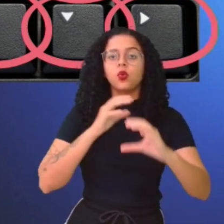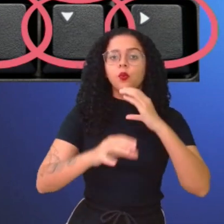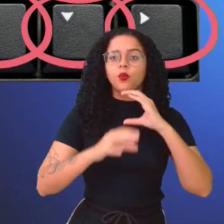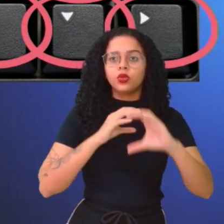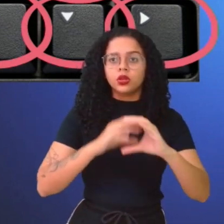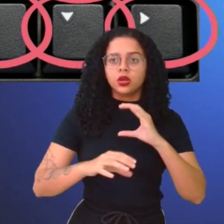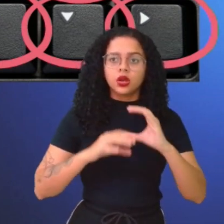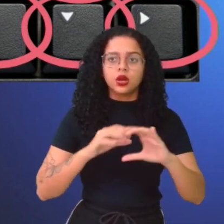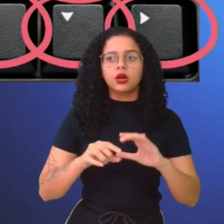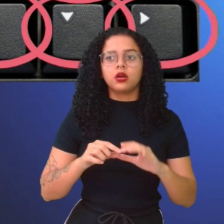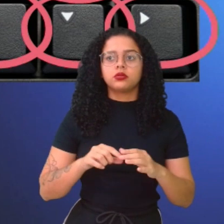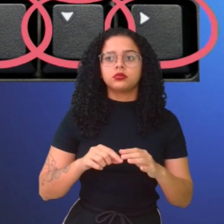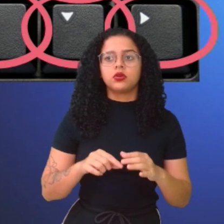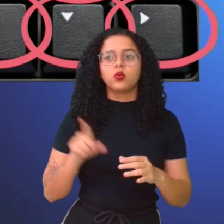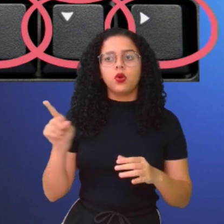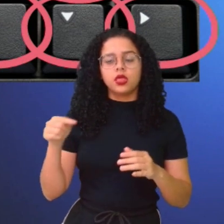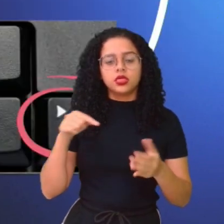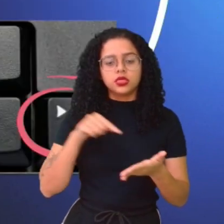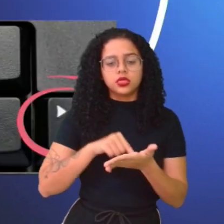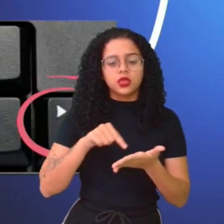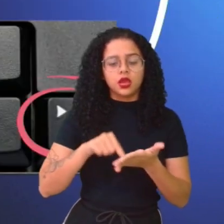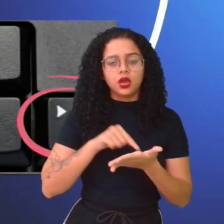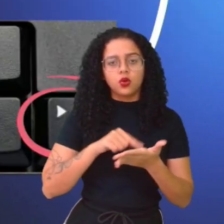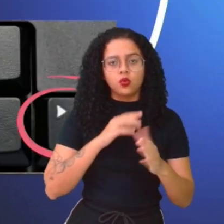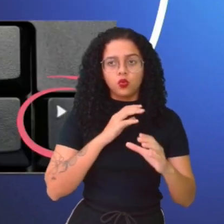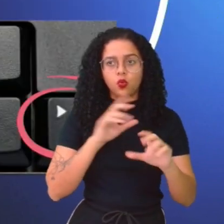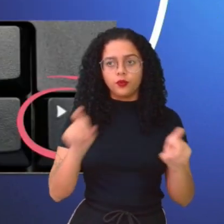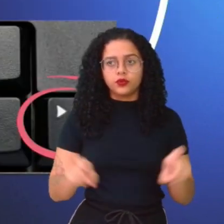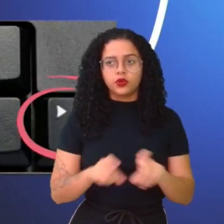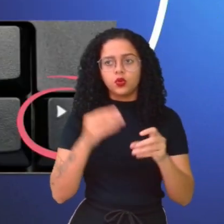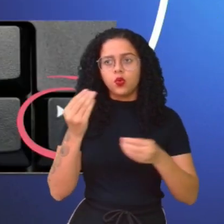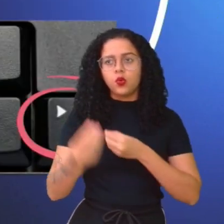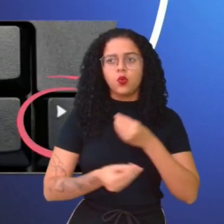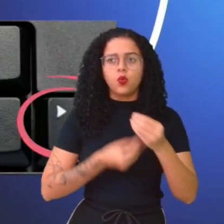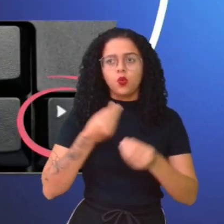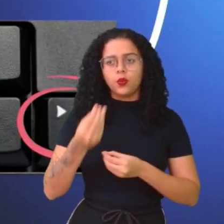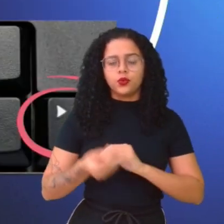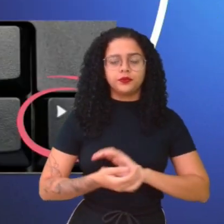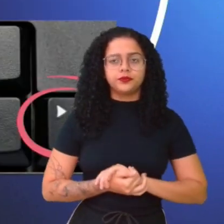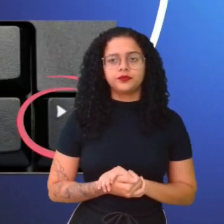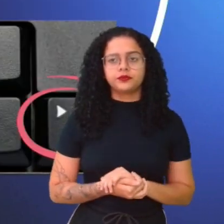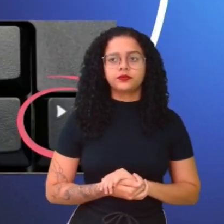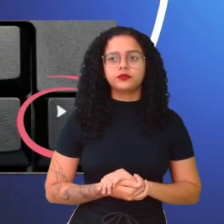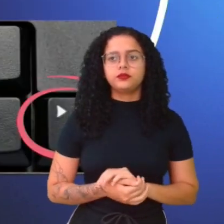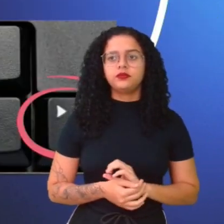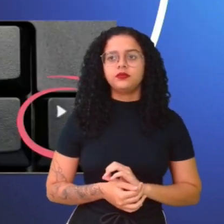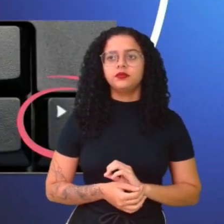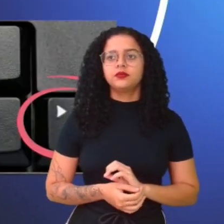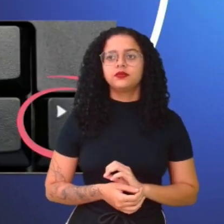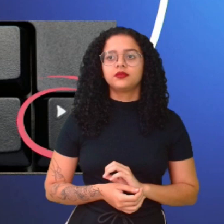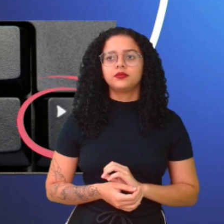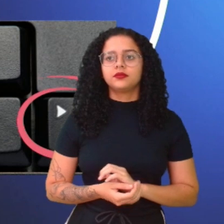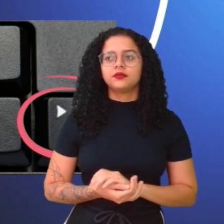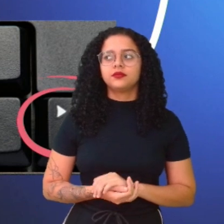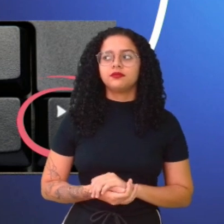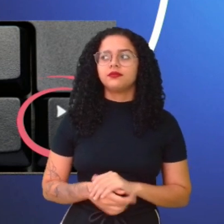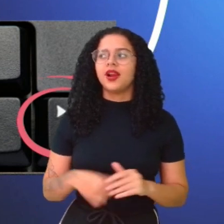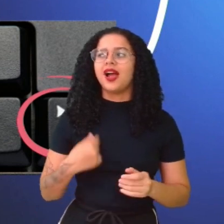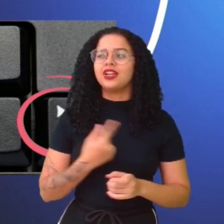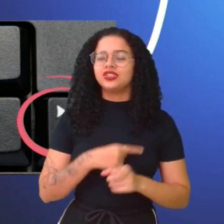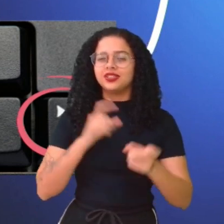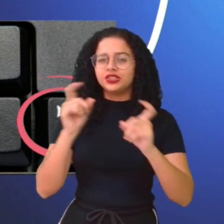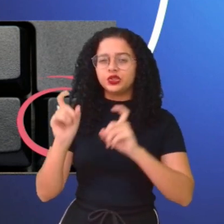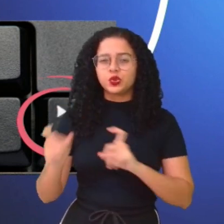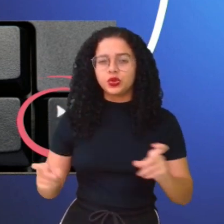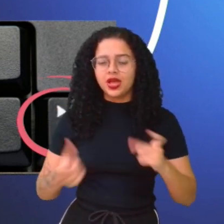com as teclas do computador. Então, como é que é essa comunicação? Aí entra um pouco daquela coisa que a gente discutiu, né, Carla? Ou seja,